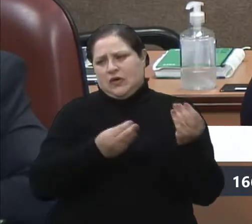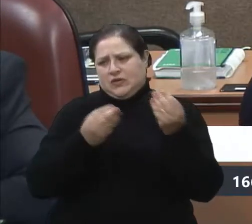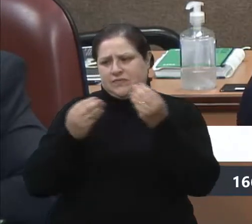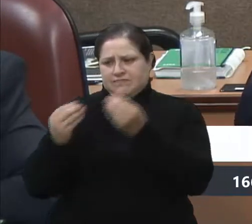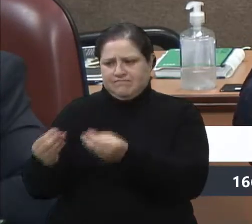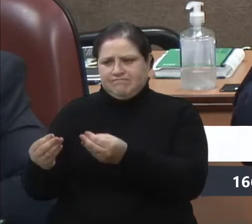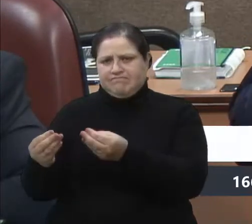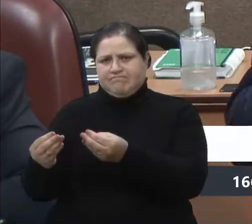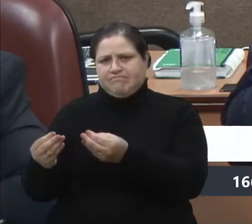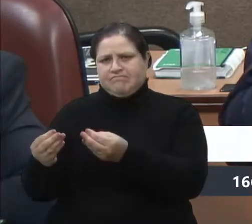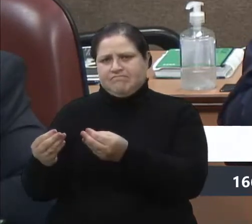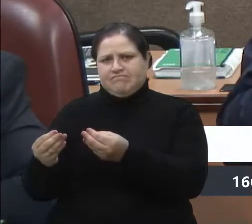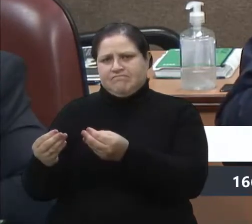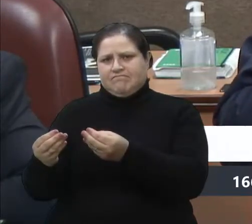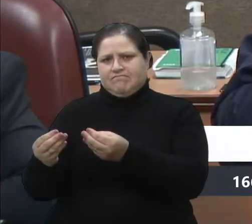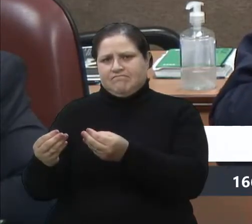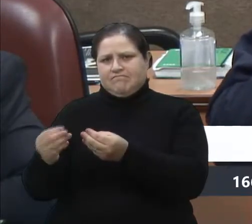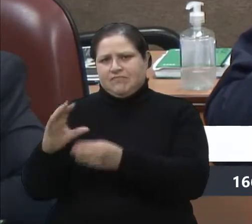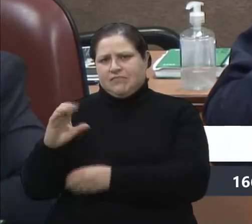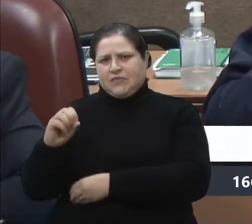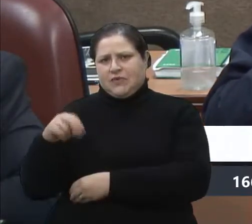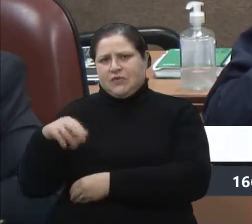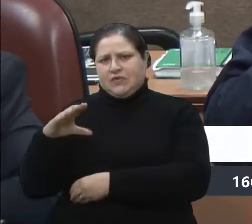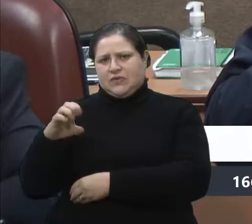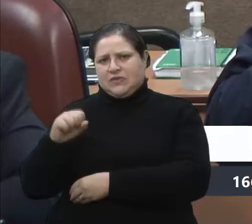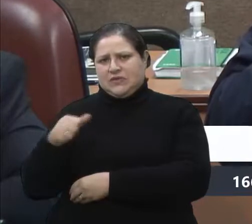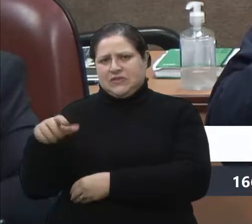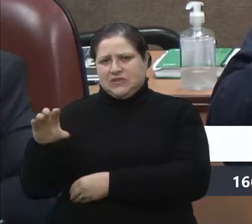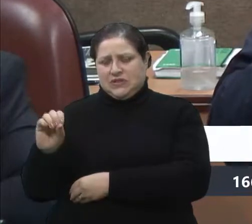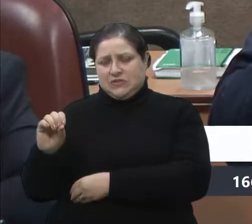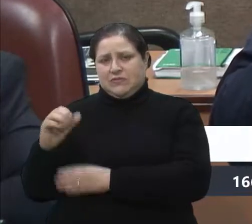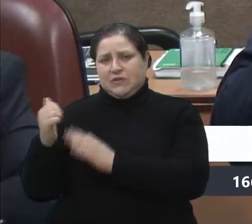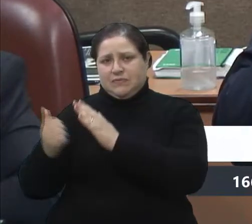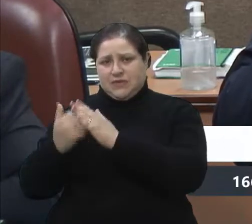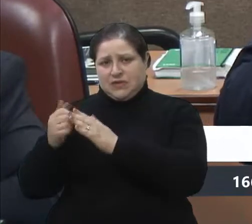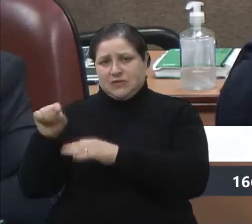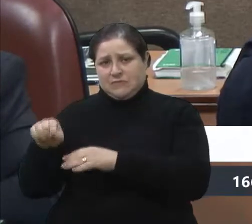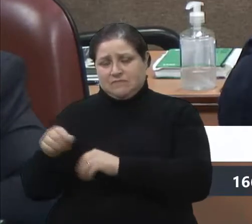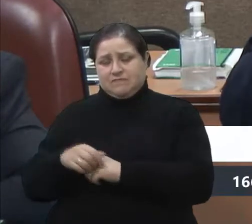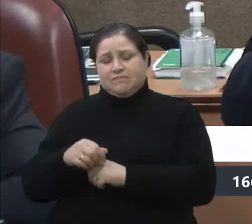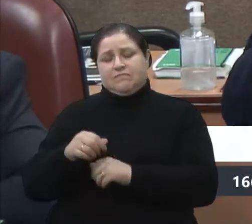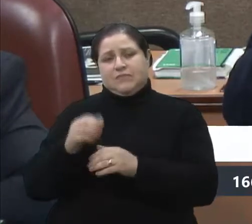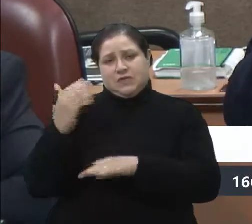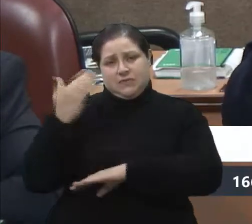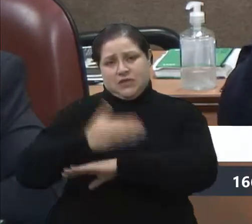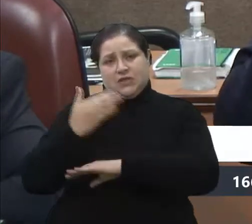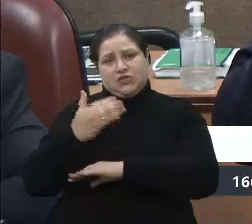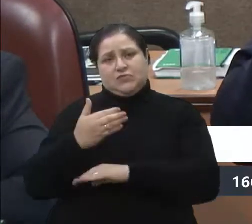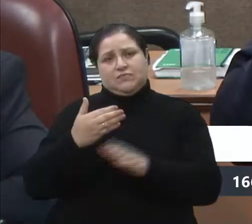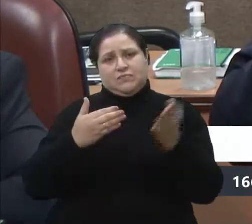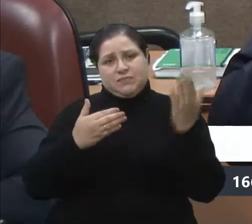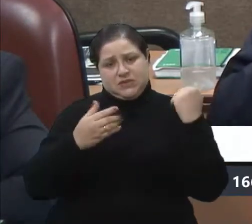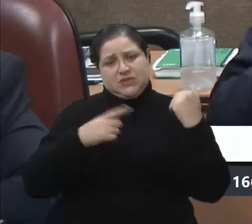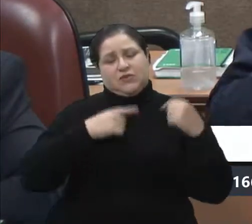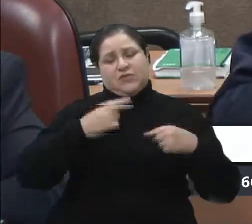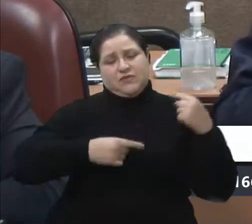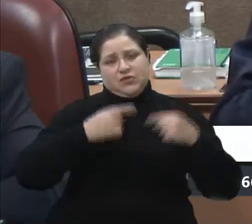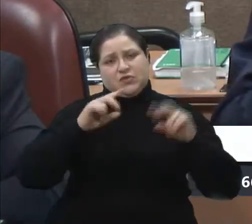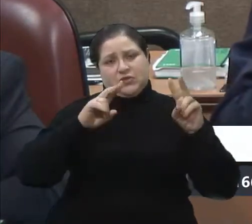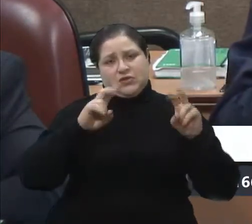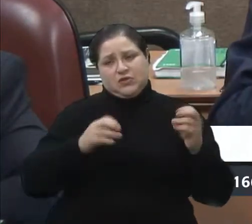a concessão Oi e a discussão sobre a concessão ela aconteceu